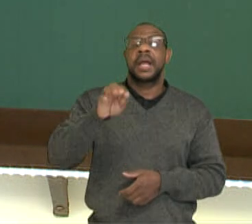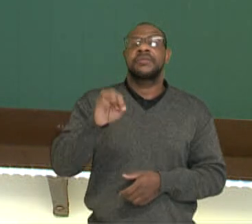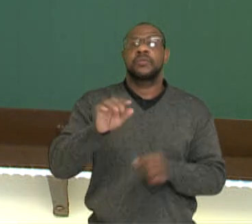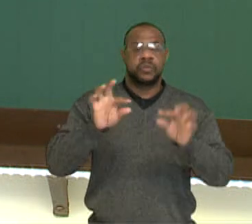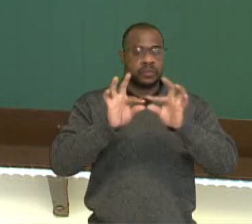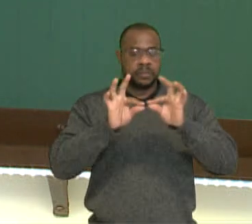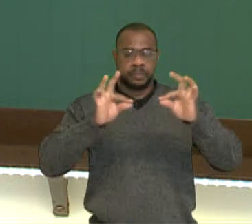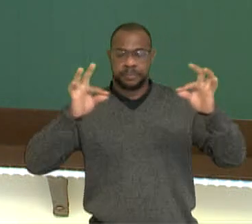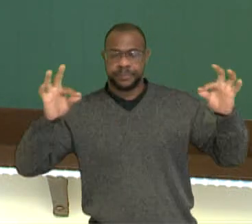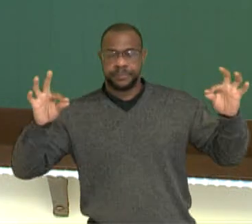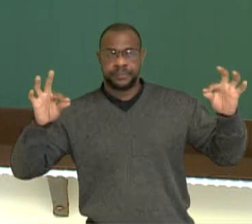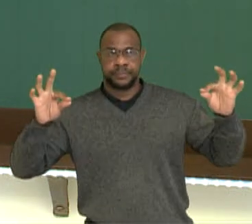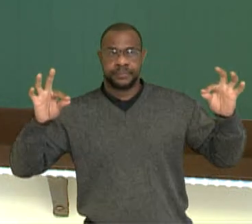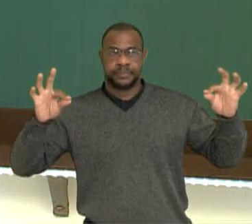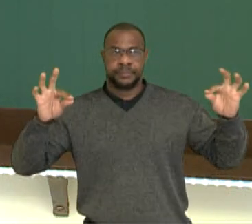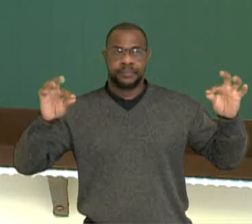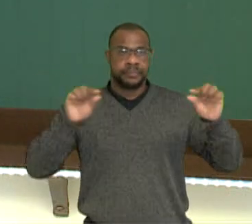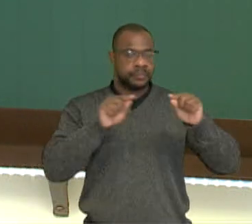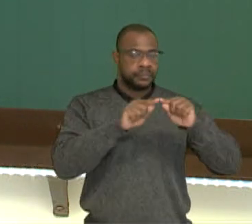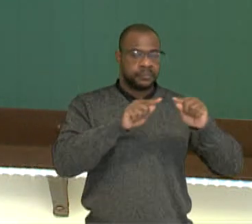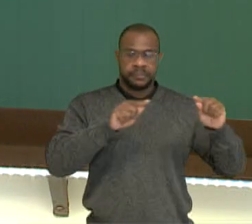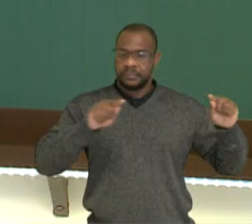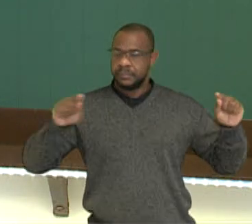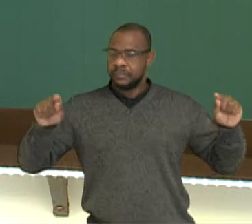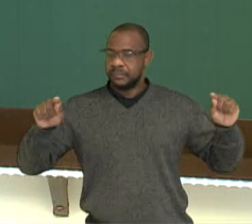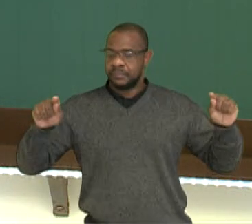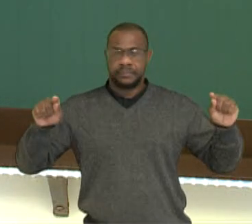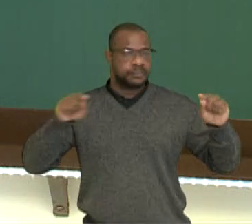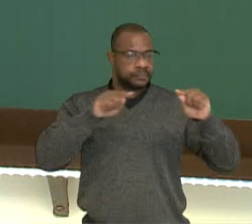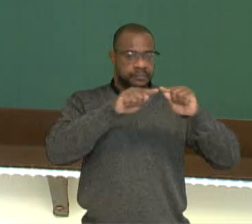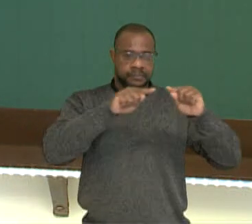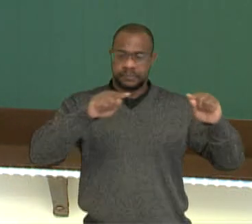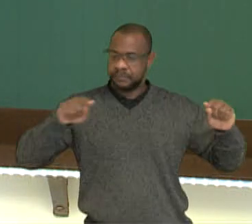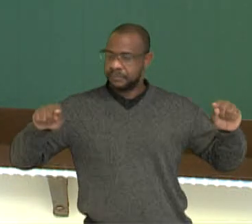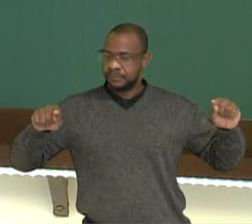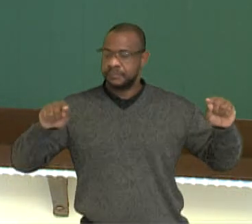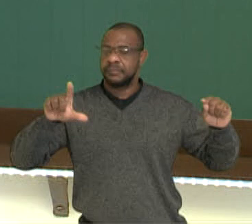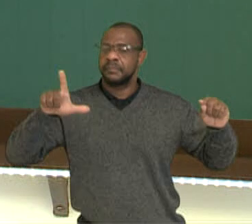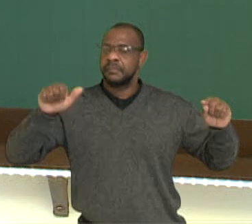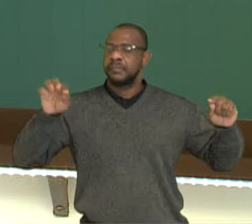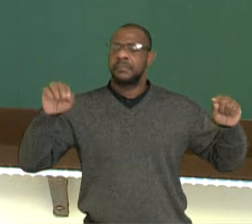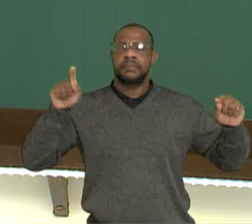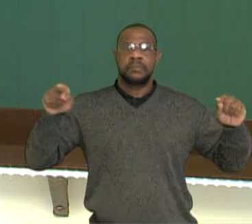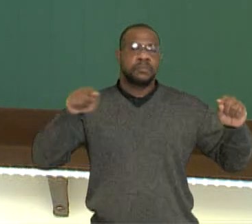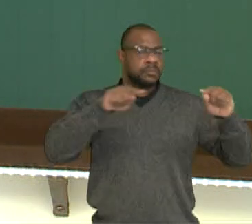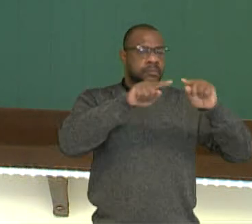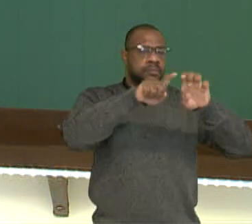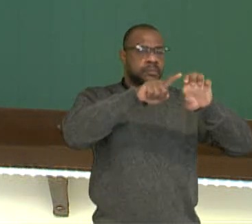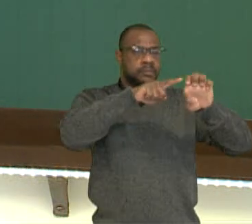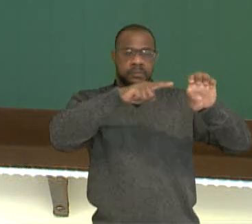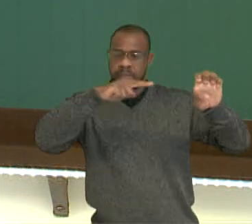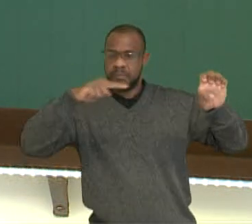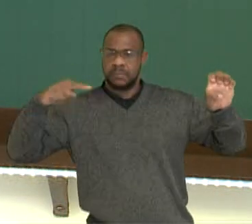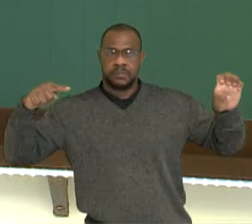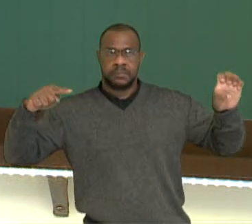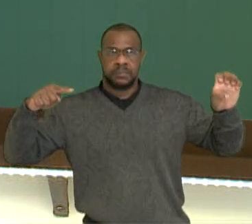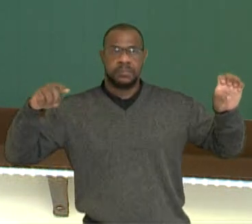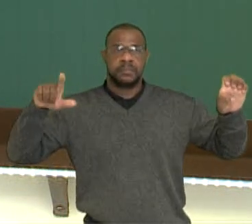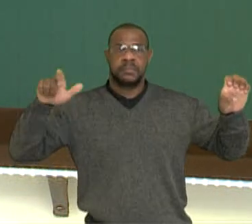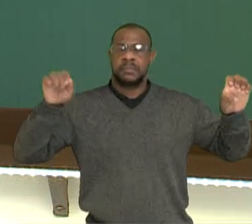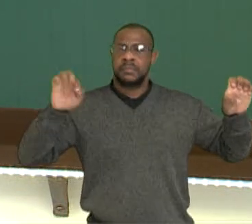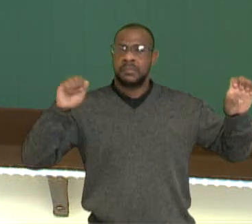graus, latitude, distância entre um ponto qualquer da superfície terrestre e linha do Equador.